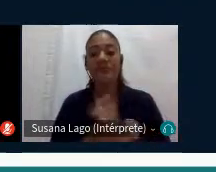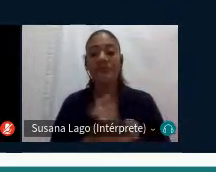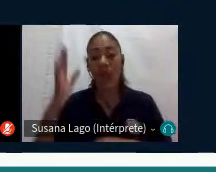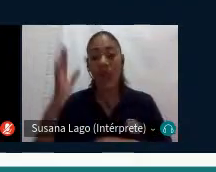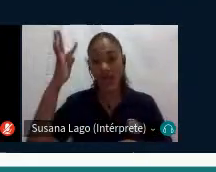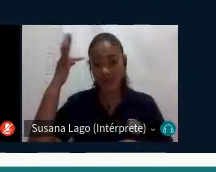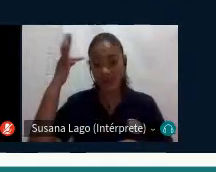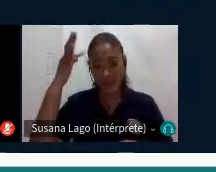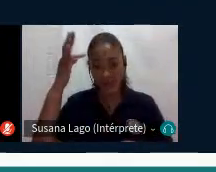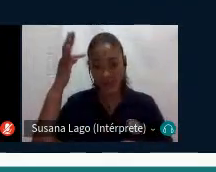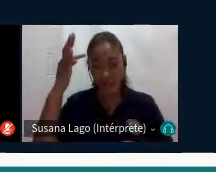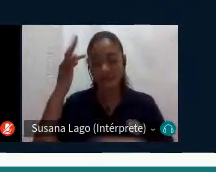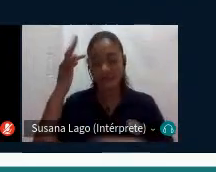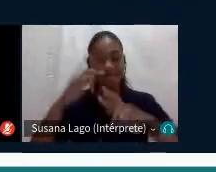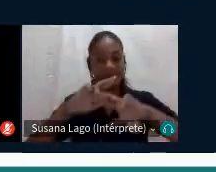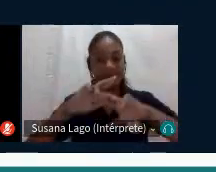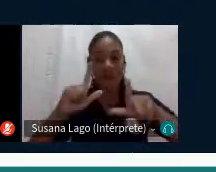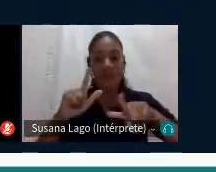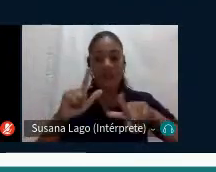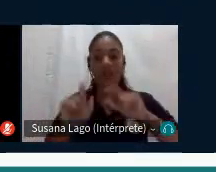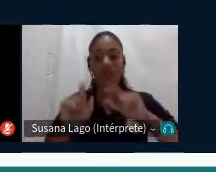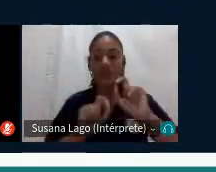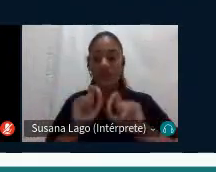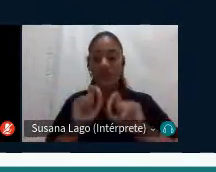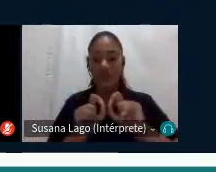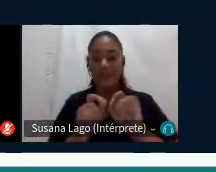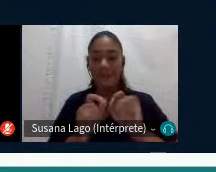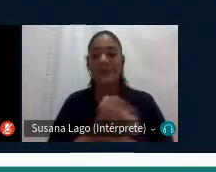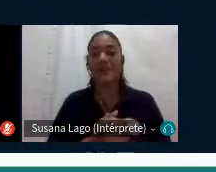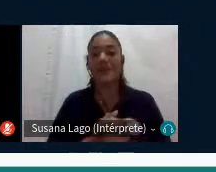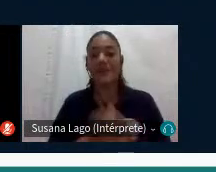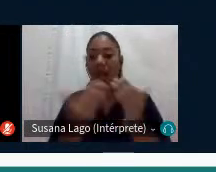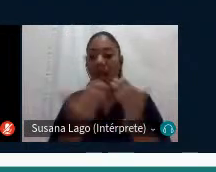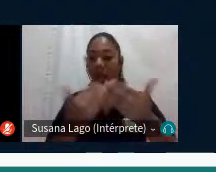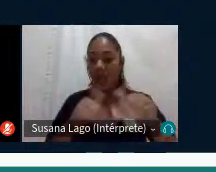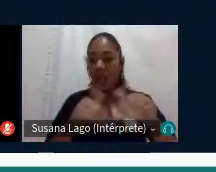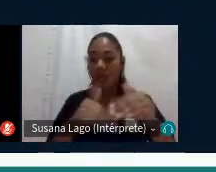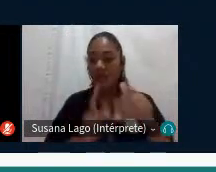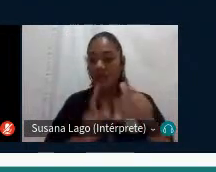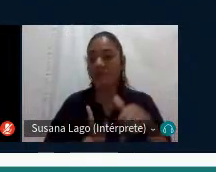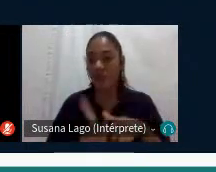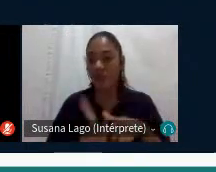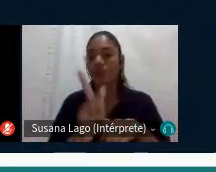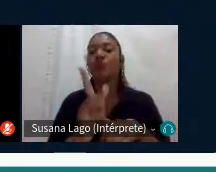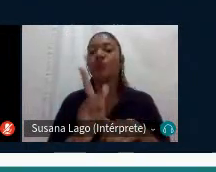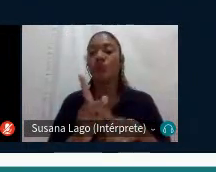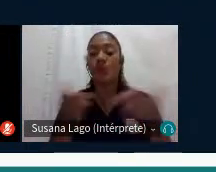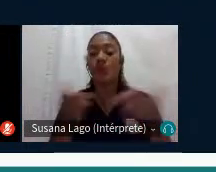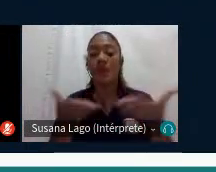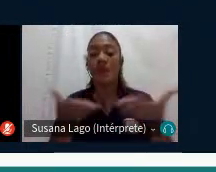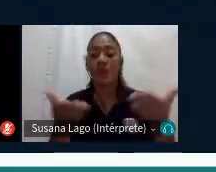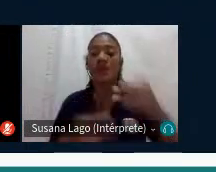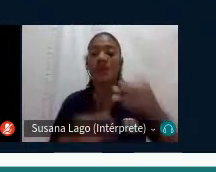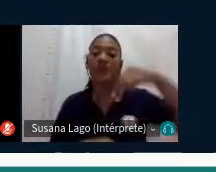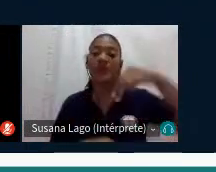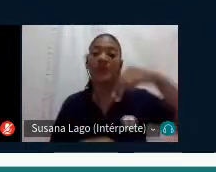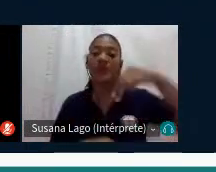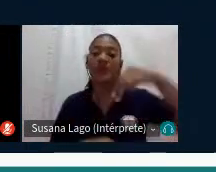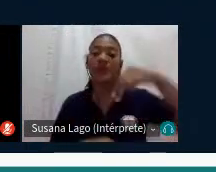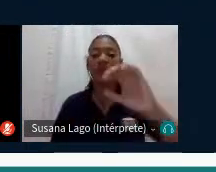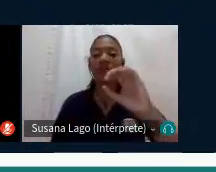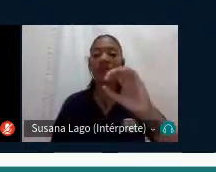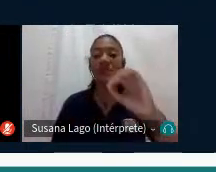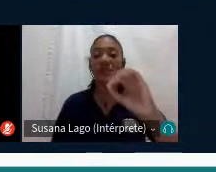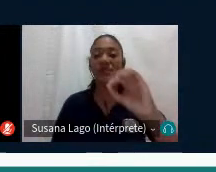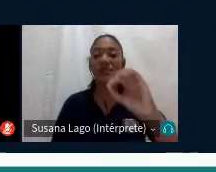um diferencial, que a prova se manteve, e a gente tem agora o N0, né? Agora uma menor idade